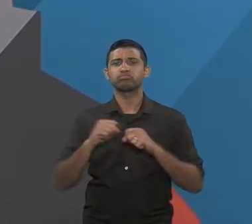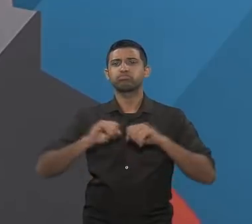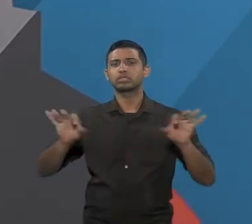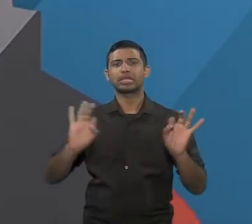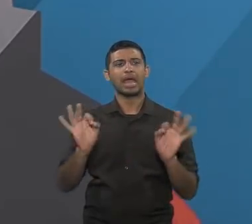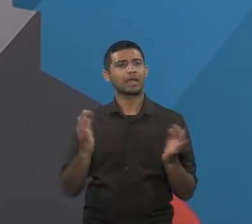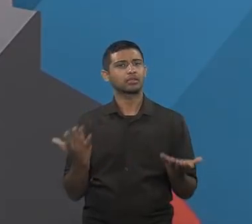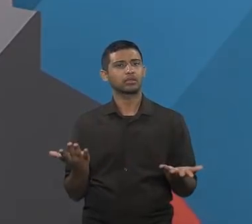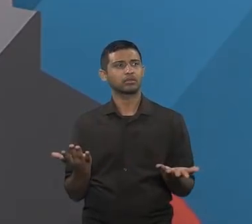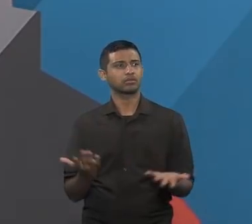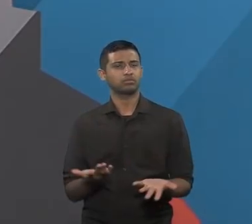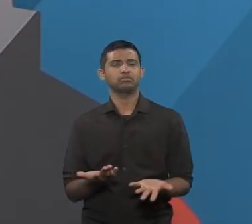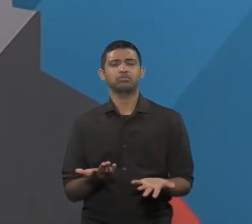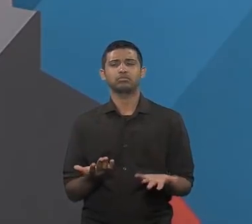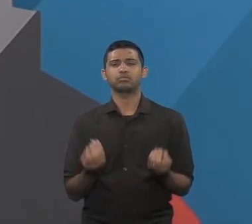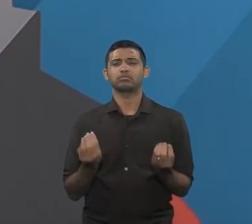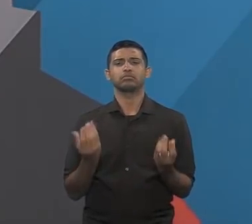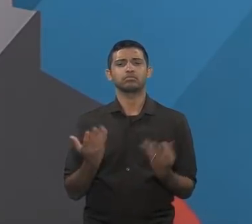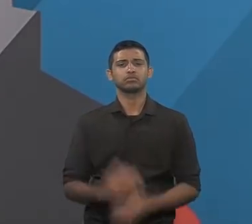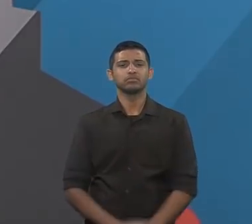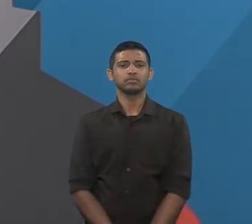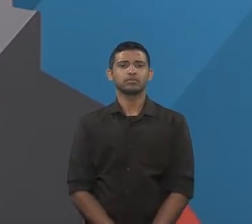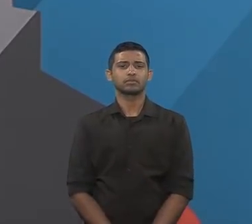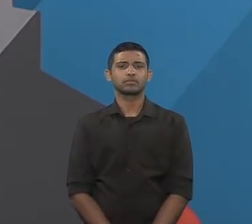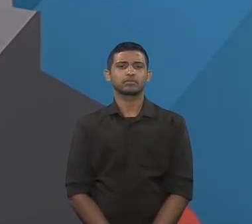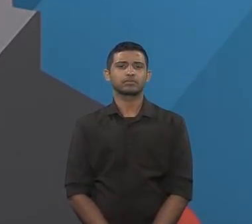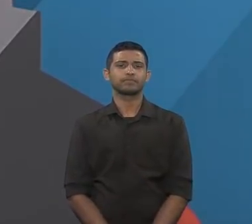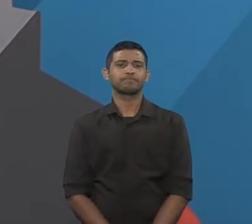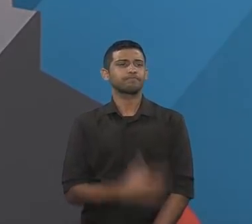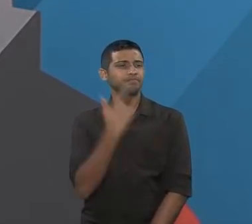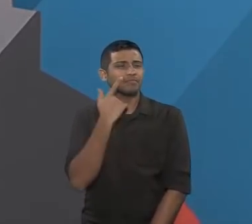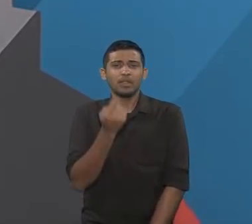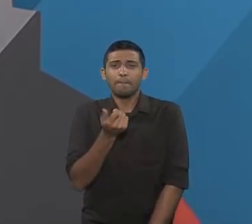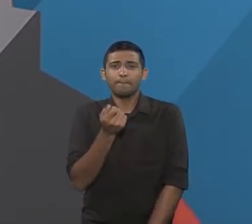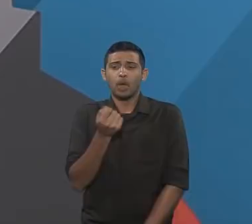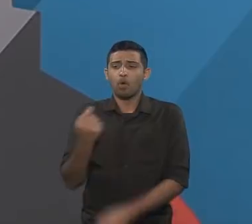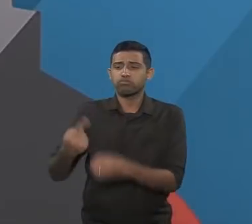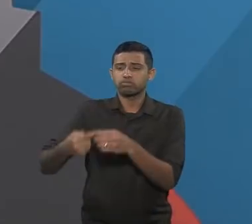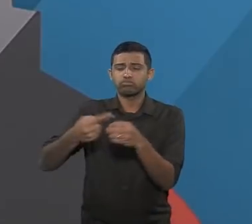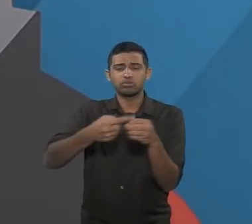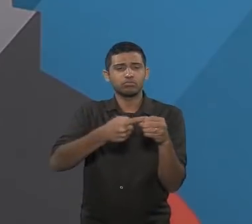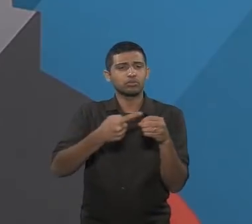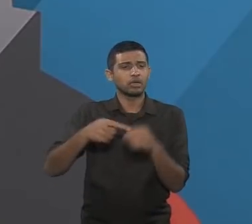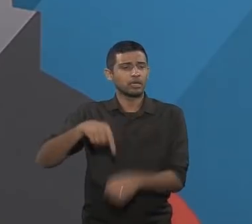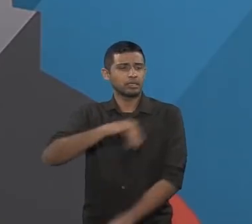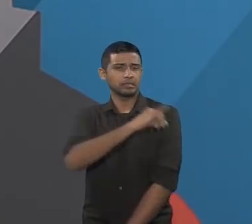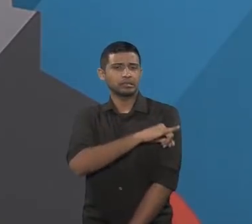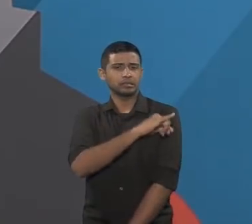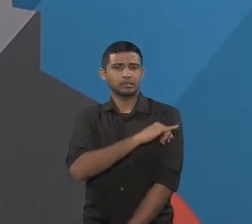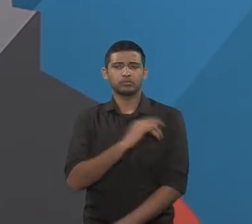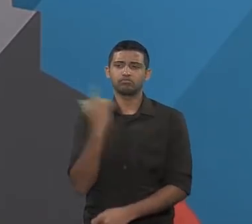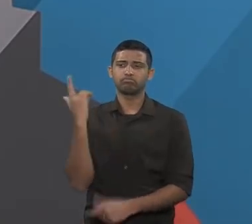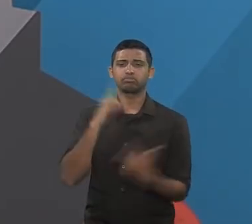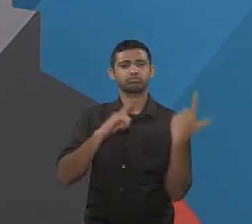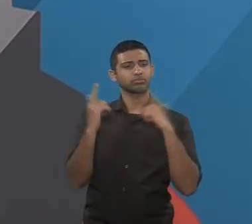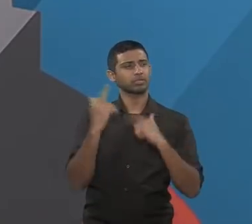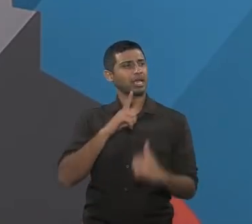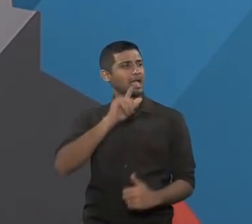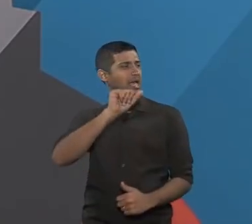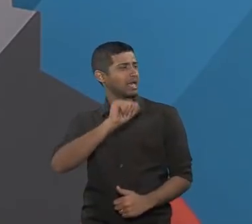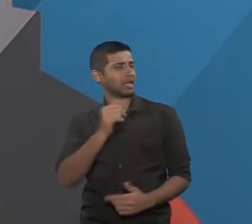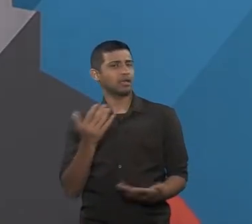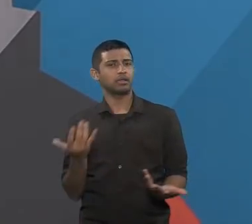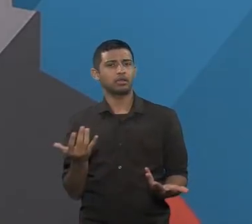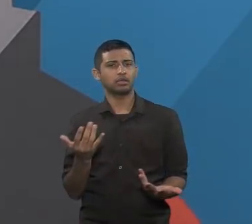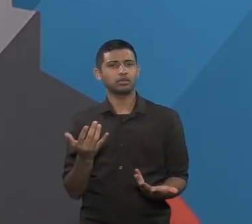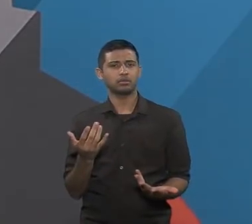está democratizada? Por que são poucos os municípios do Rio de Janeiro que têm um atendimento do